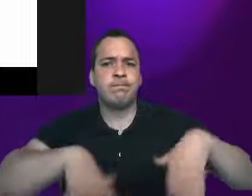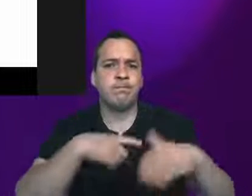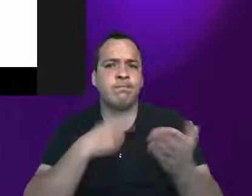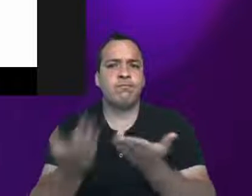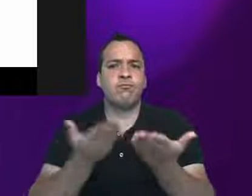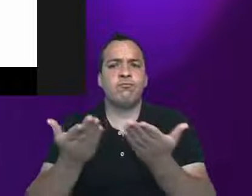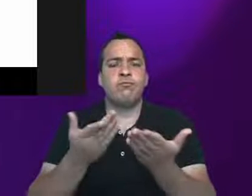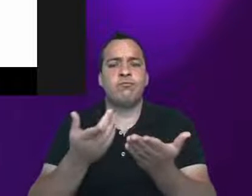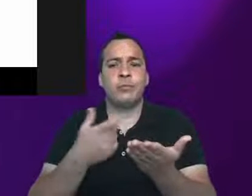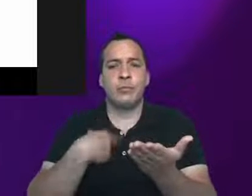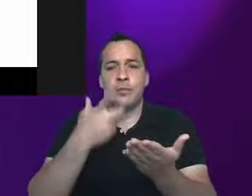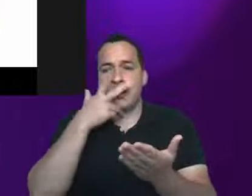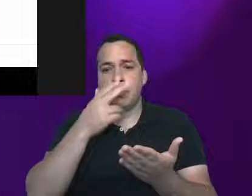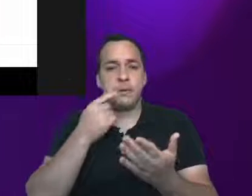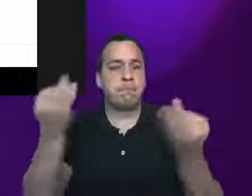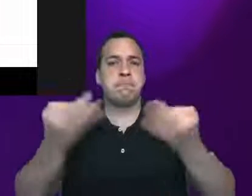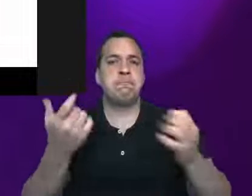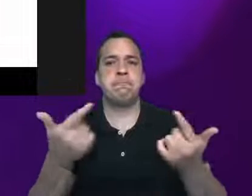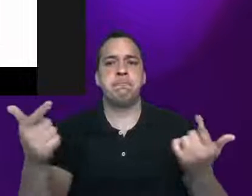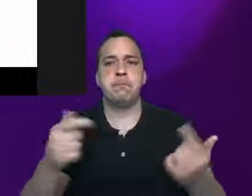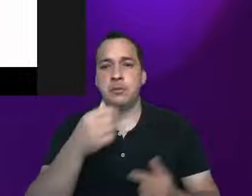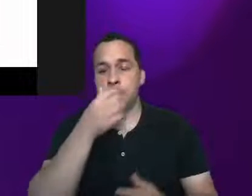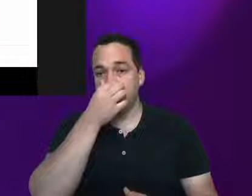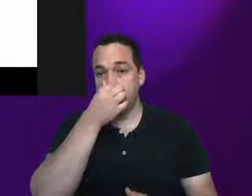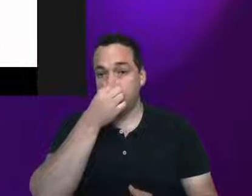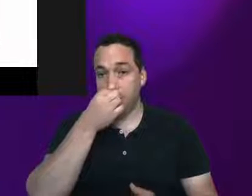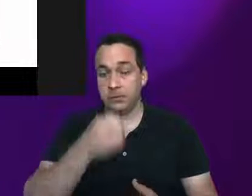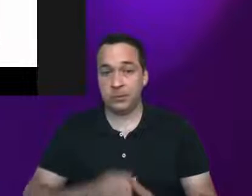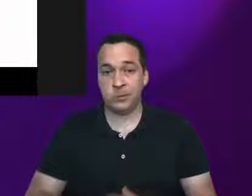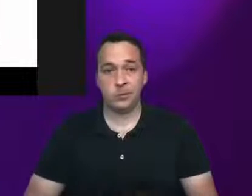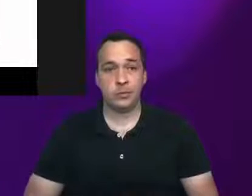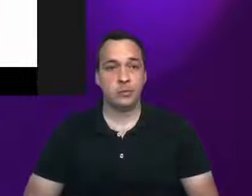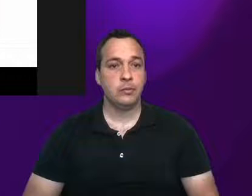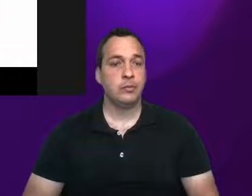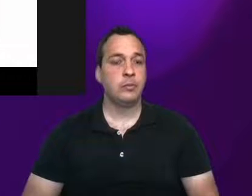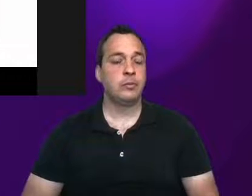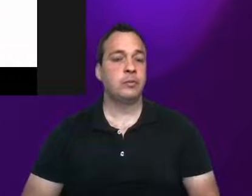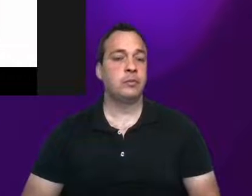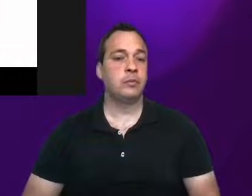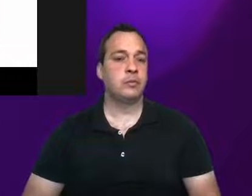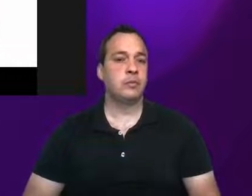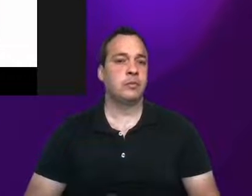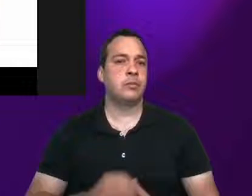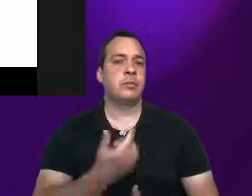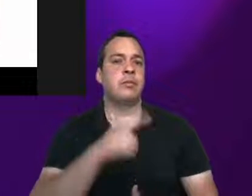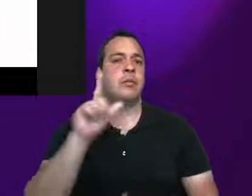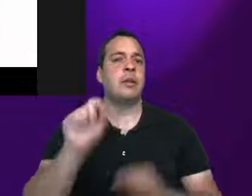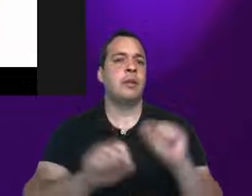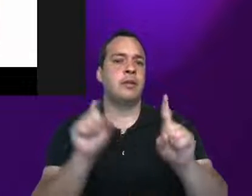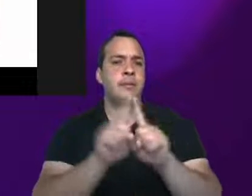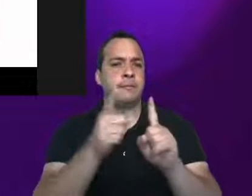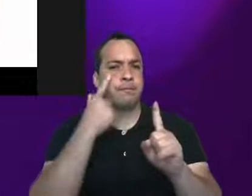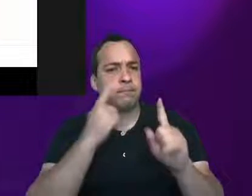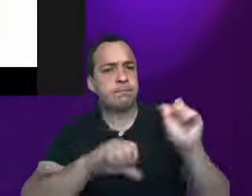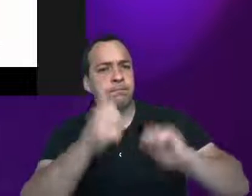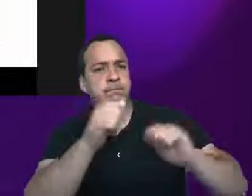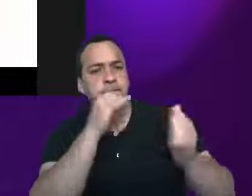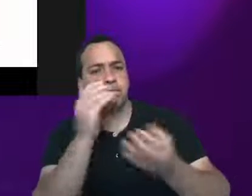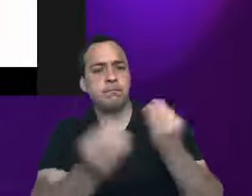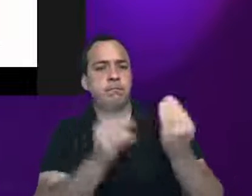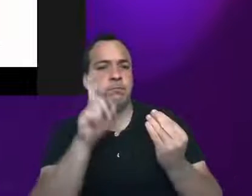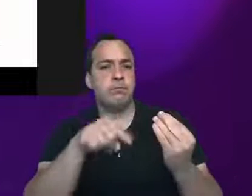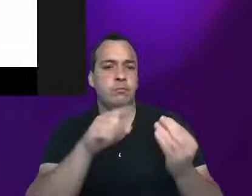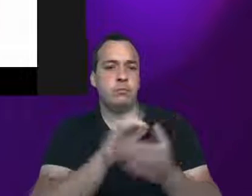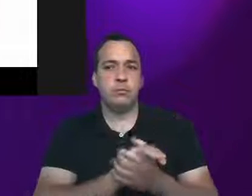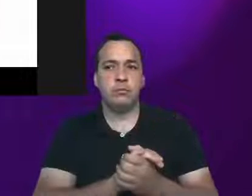num método não acurado. Outro método subjetivo do point of care para avaliação dos status volêmicos é